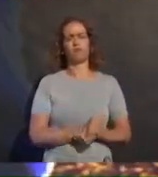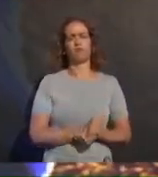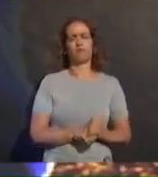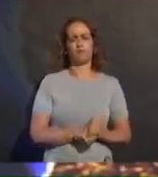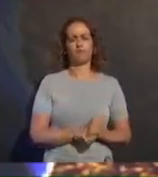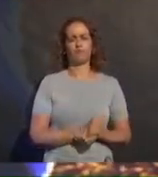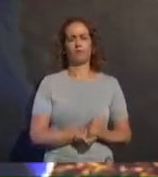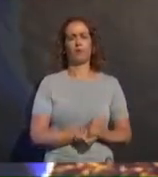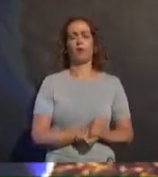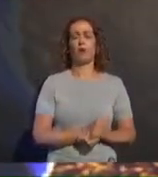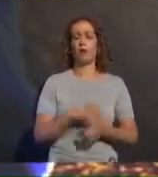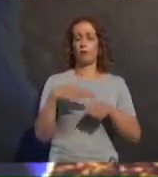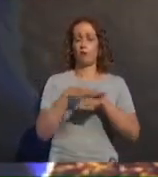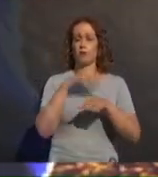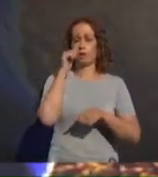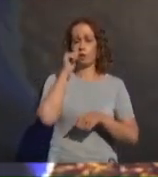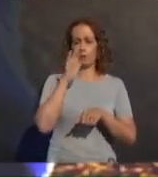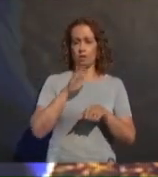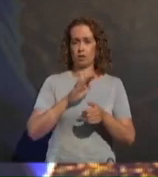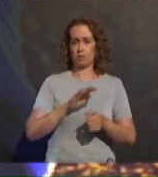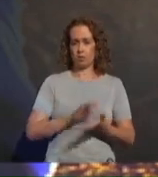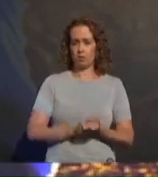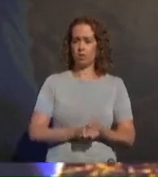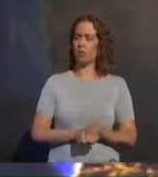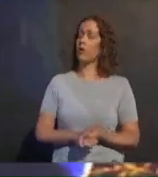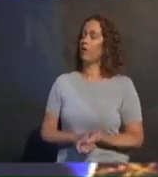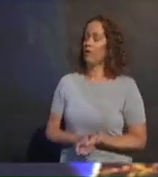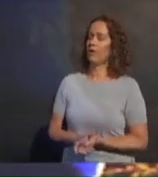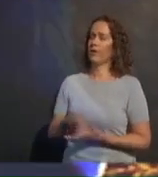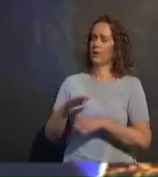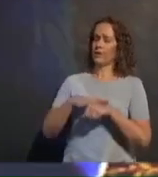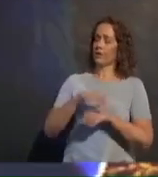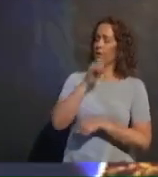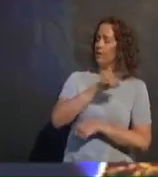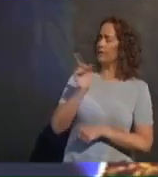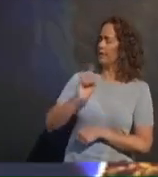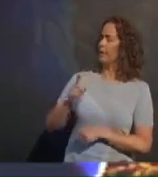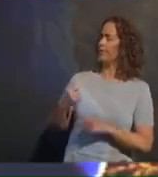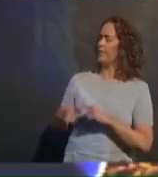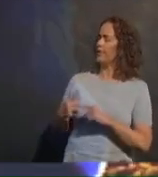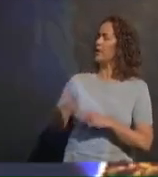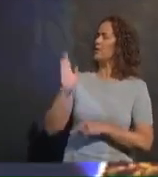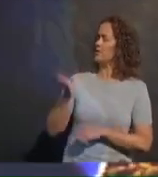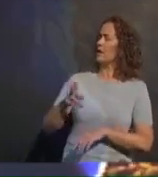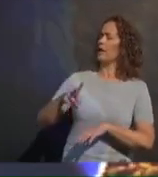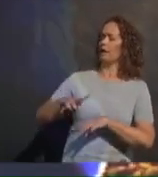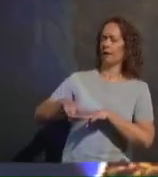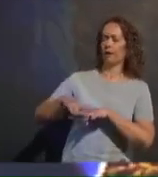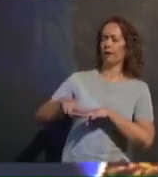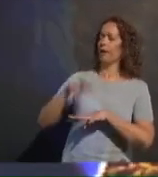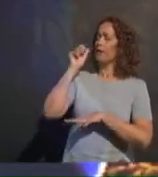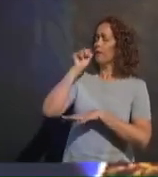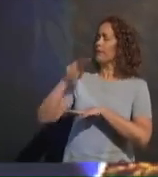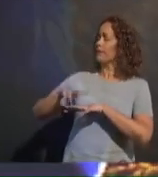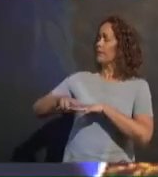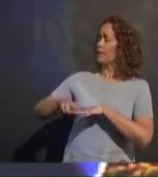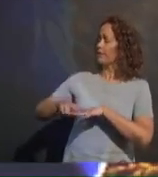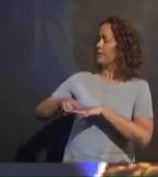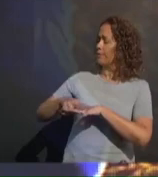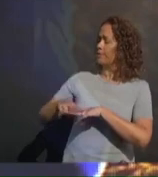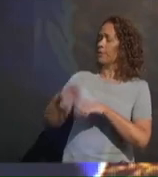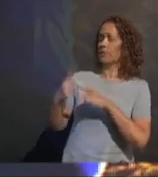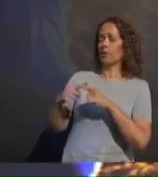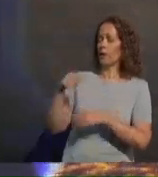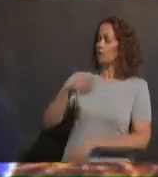porque o senhor já morreu. Sim, minha senhora, a senhora é viúva de um marido, viúva de um defunto vivo.